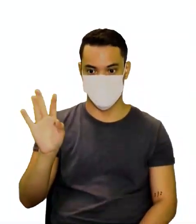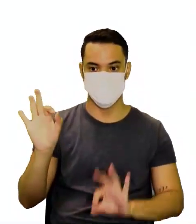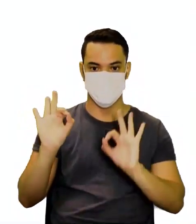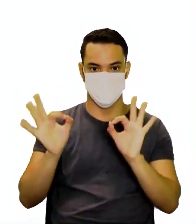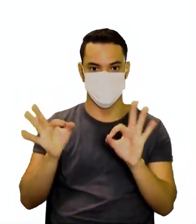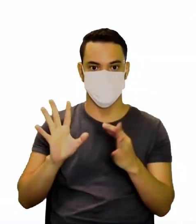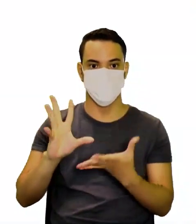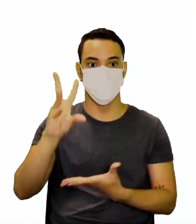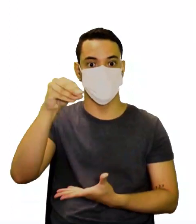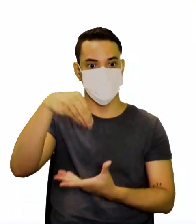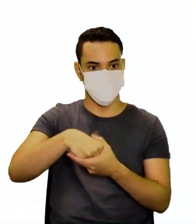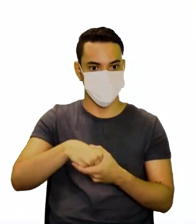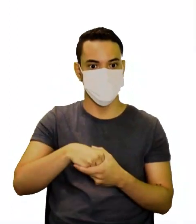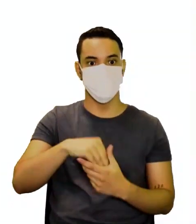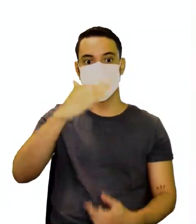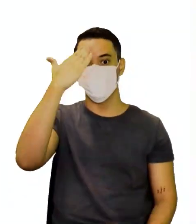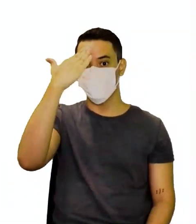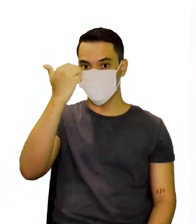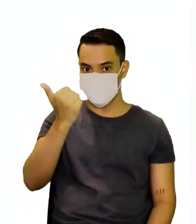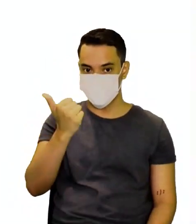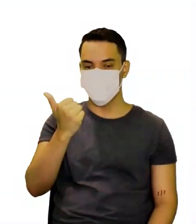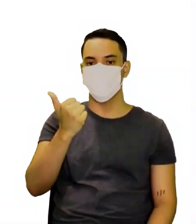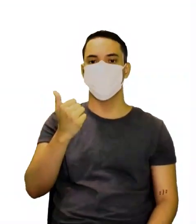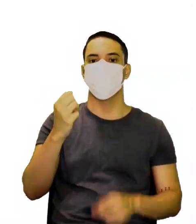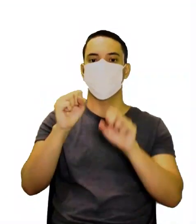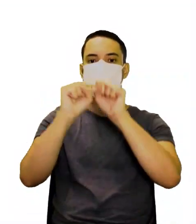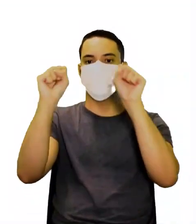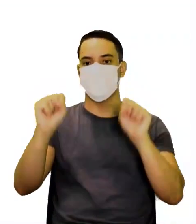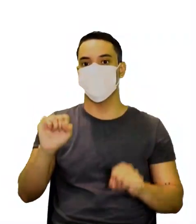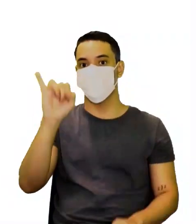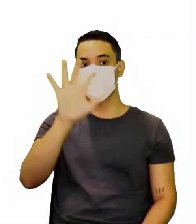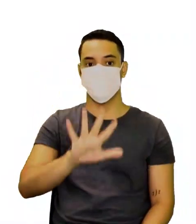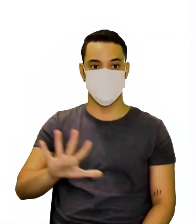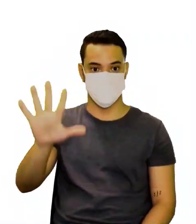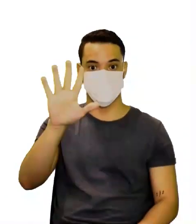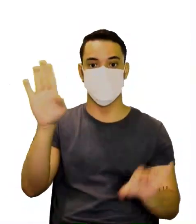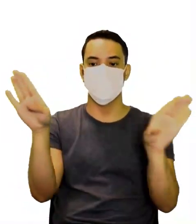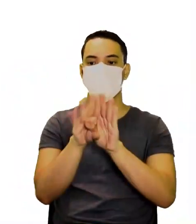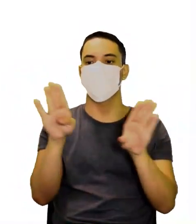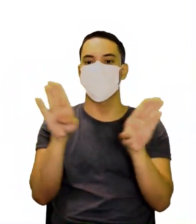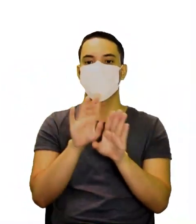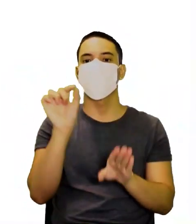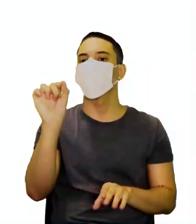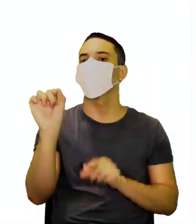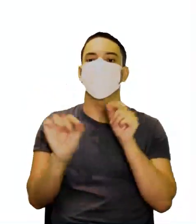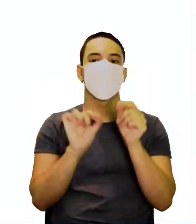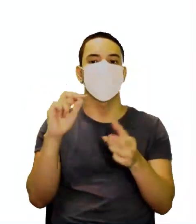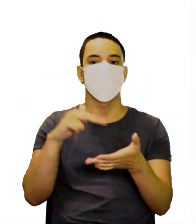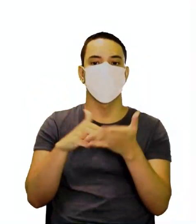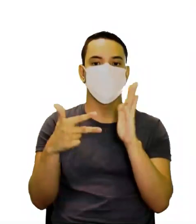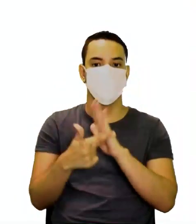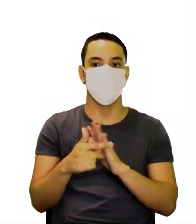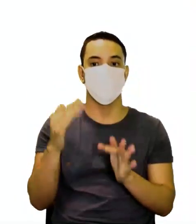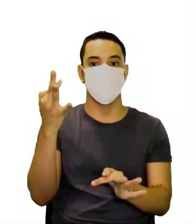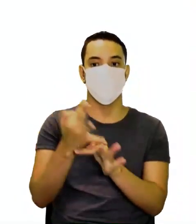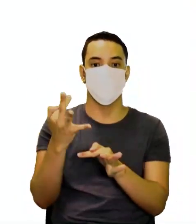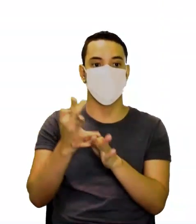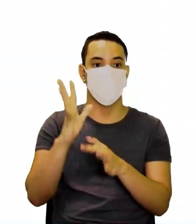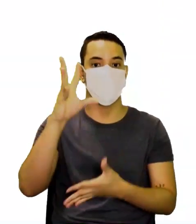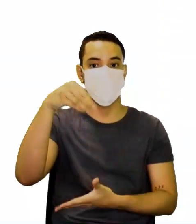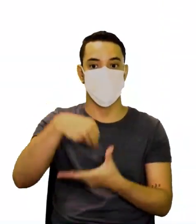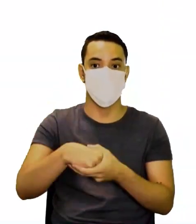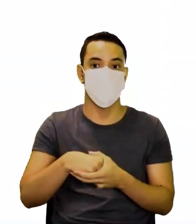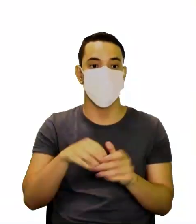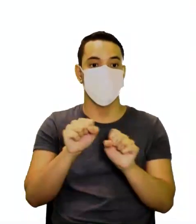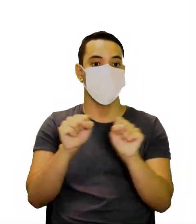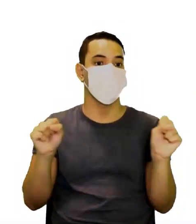potencial elétrico no SI é medido em volt, que também é unidade da grandeza física chamada,